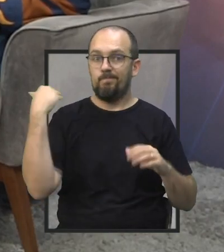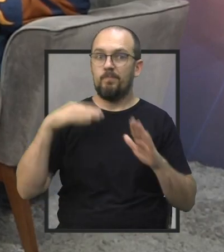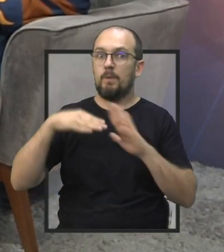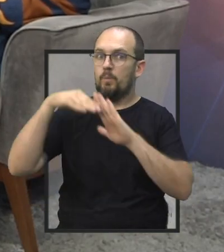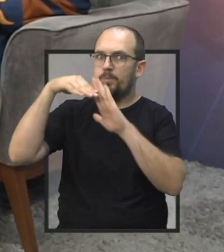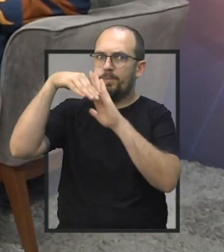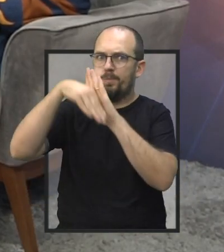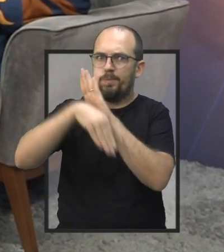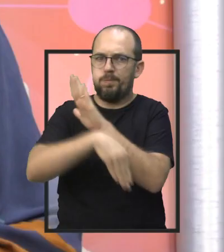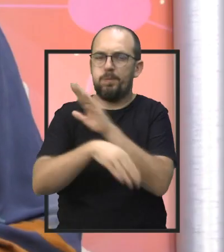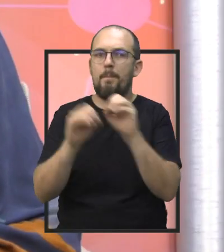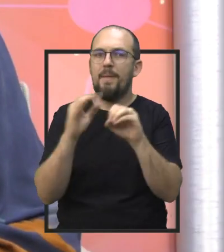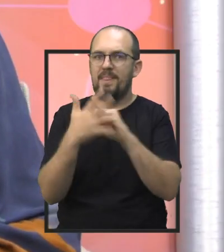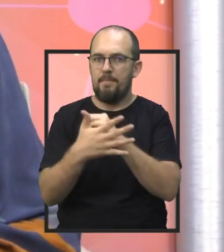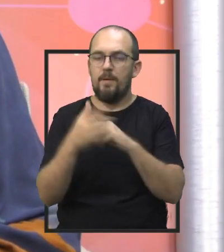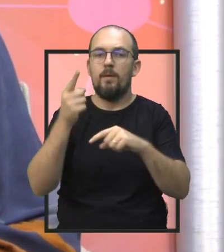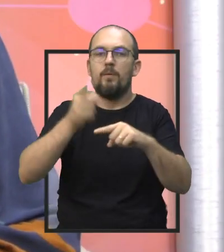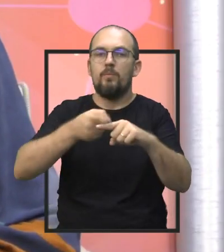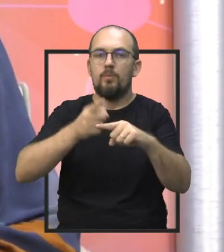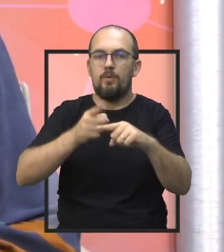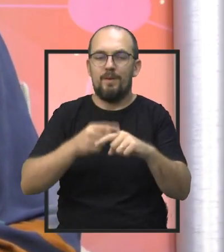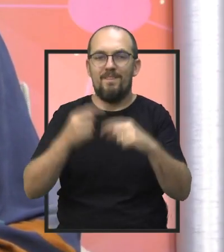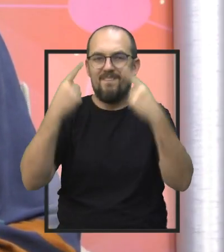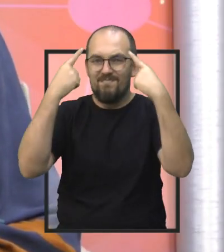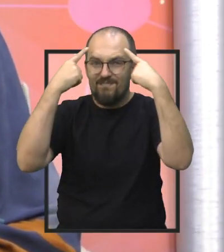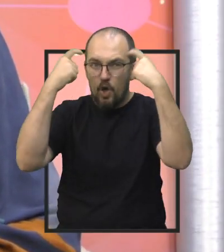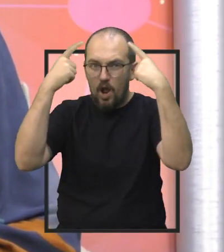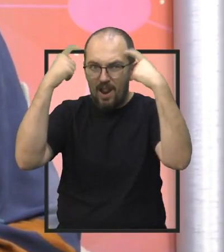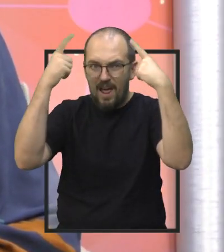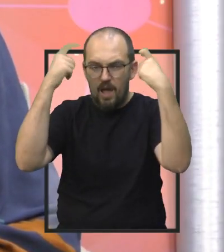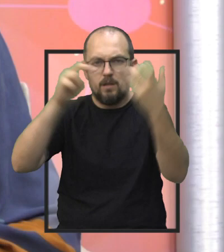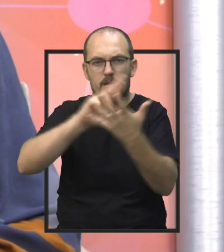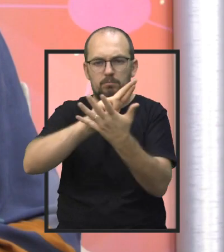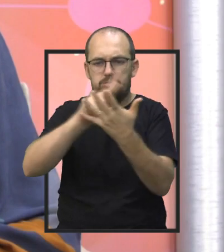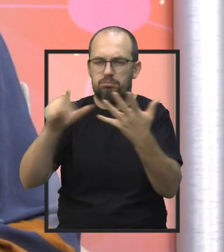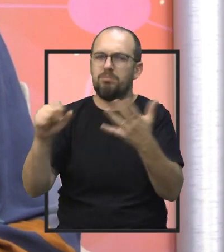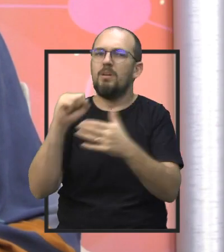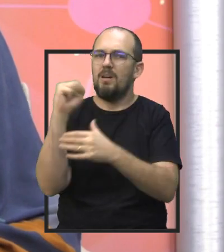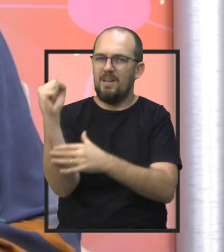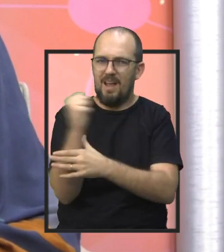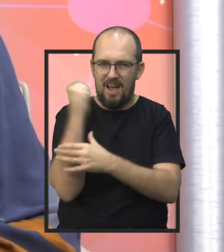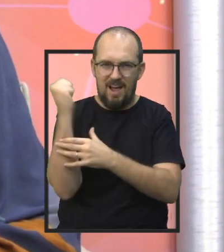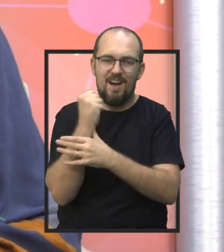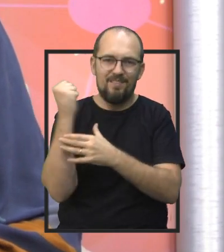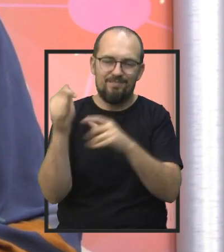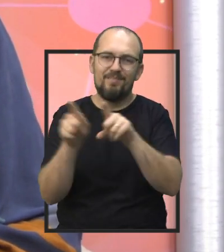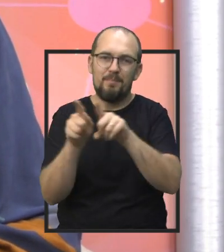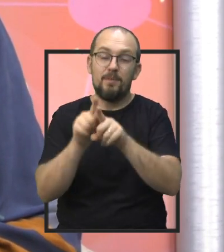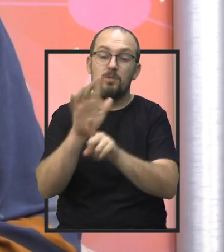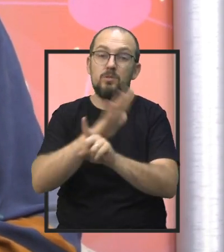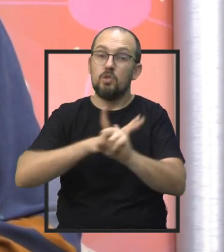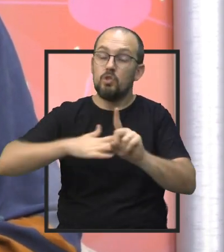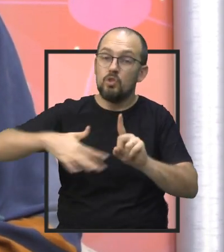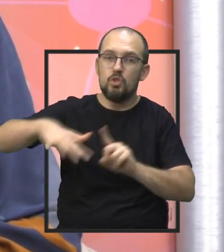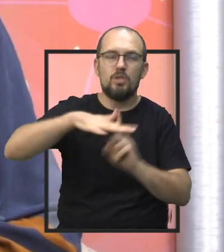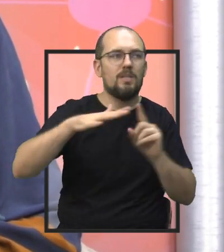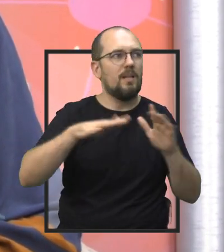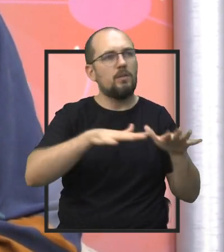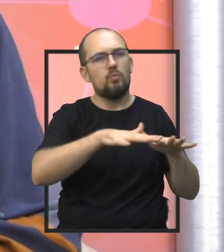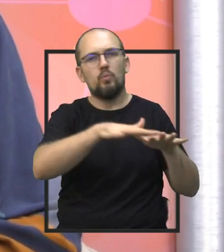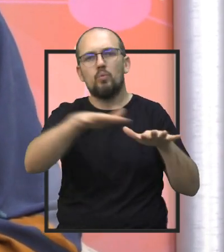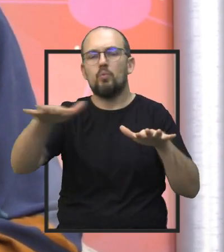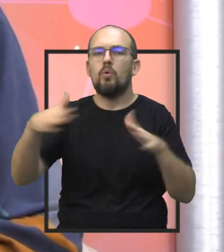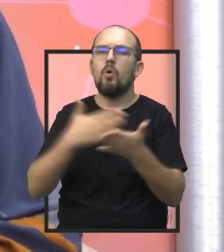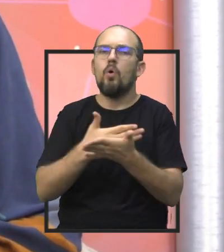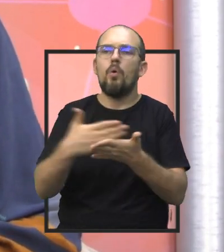ainda mais na pandemia. A violência, de uma forma geral, também ela ficou mais gravosa. E a sociedade também passou